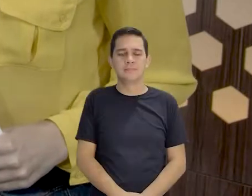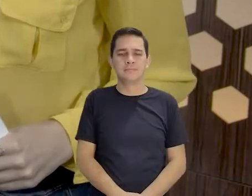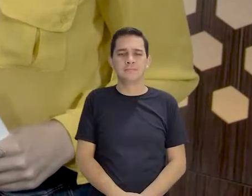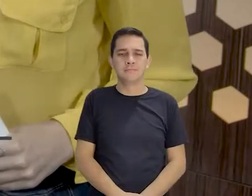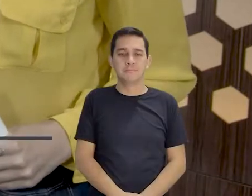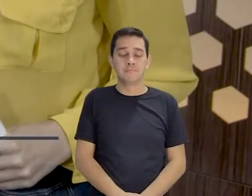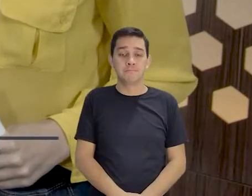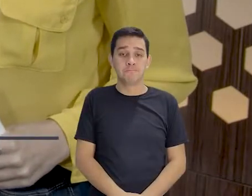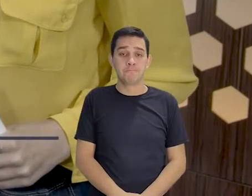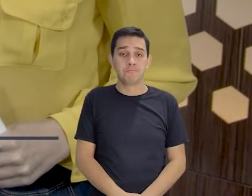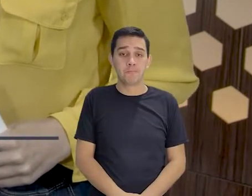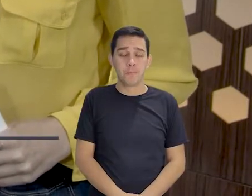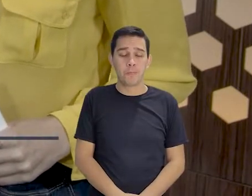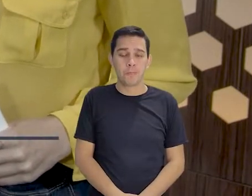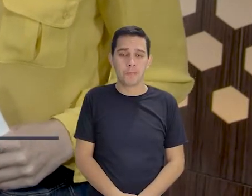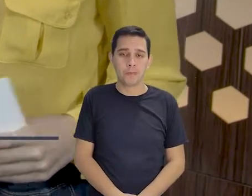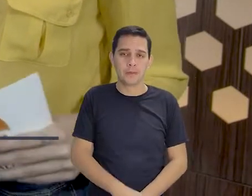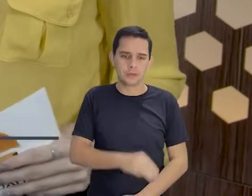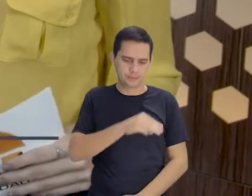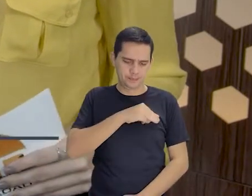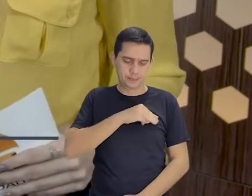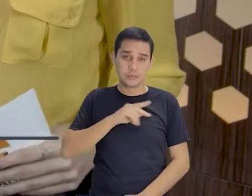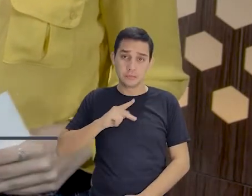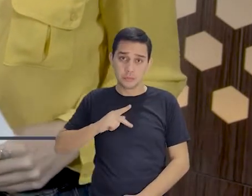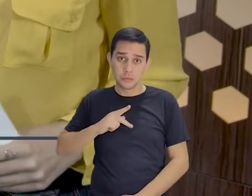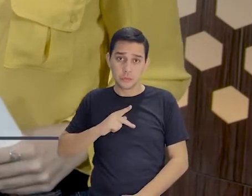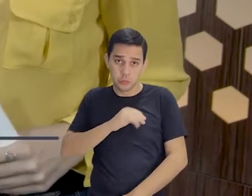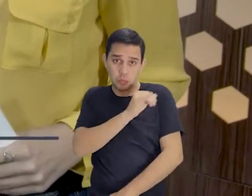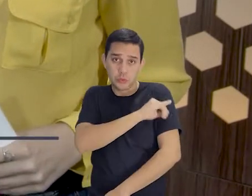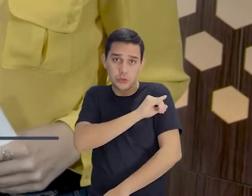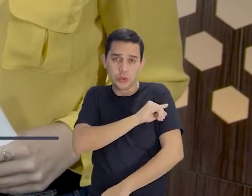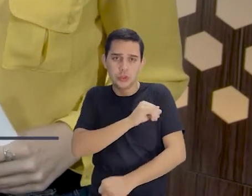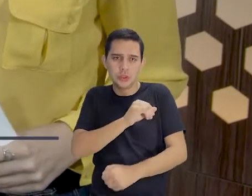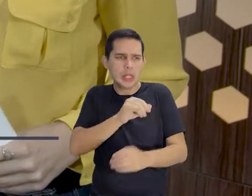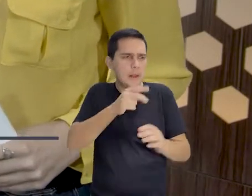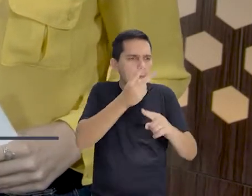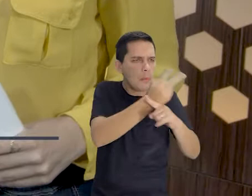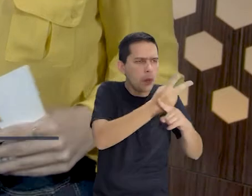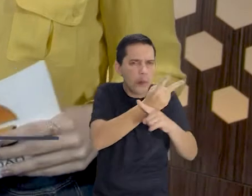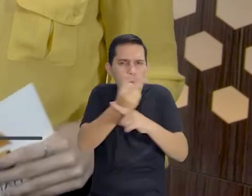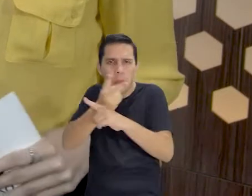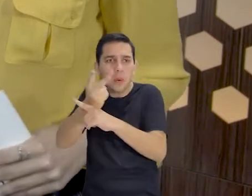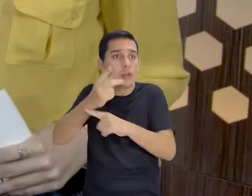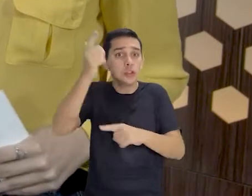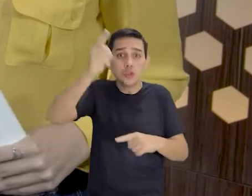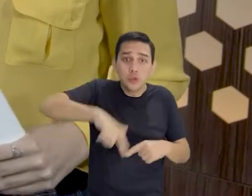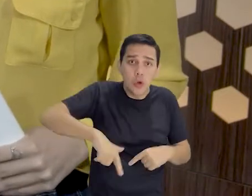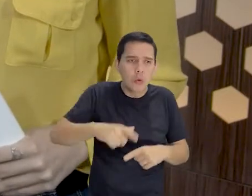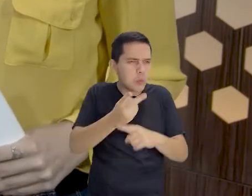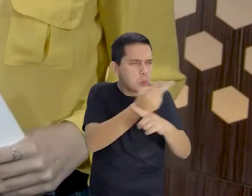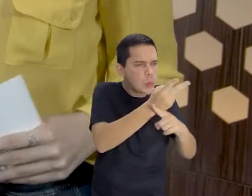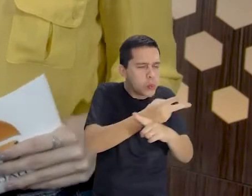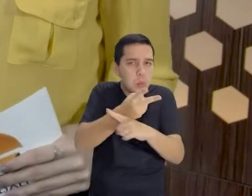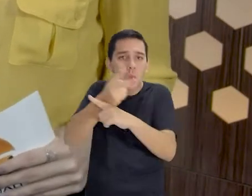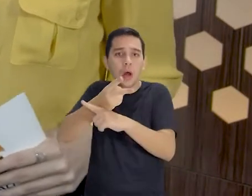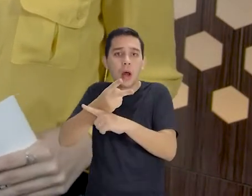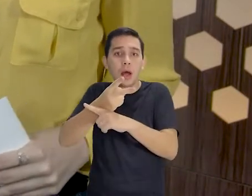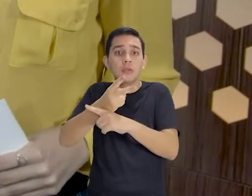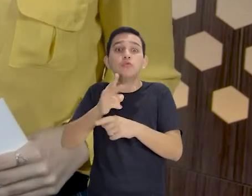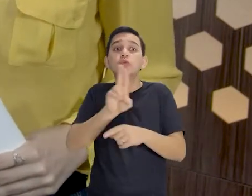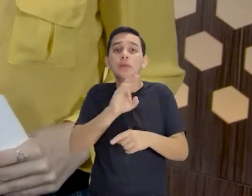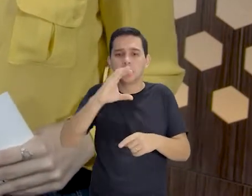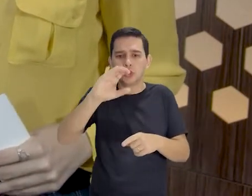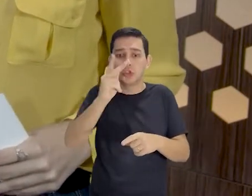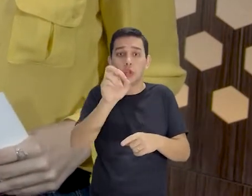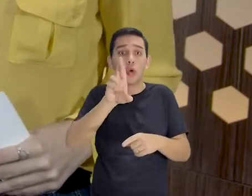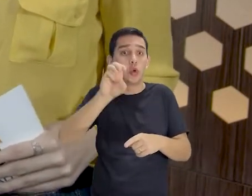O Ministério Público do Estado do Rio de Janeiro realizou a segunda fase da Operação Chorume e prendeu 8 pessoas envolvidas em um esquema